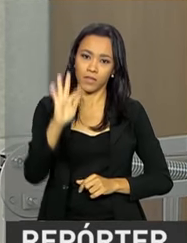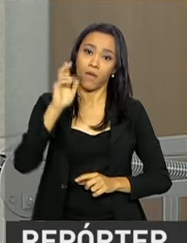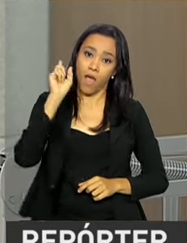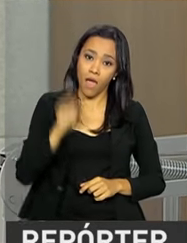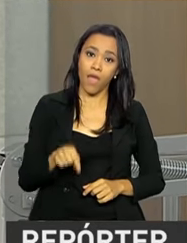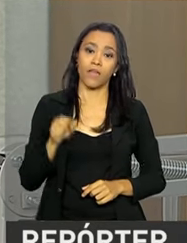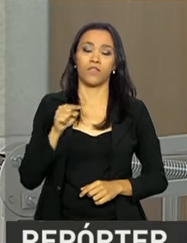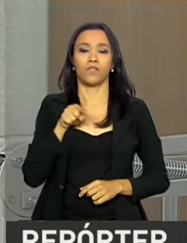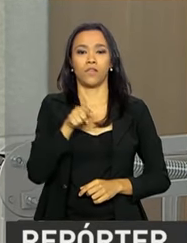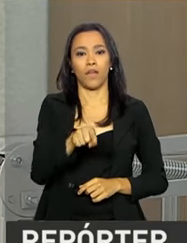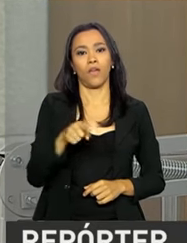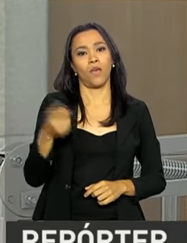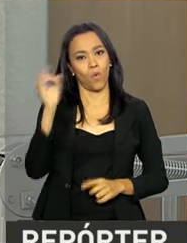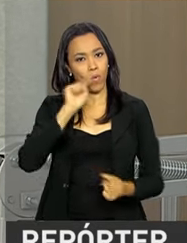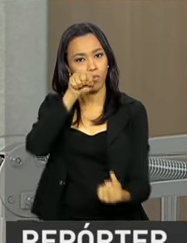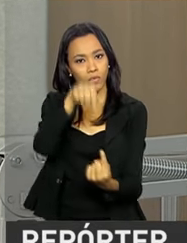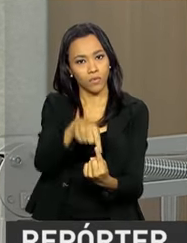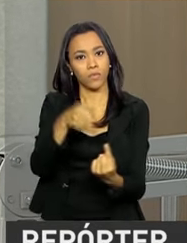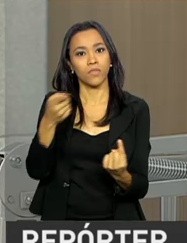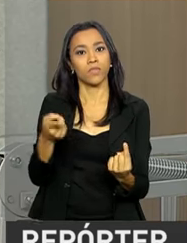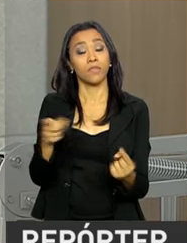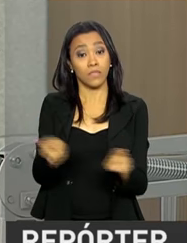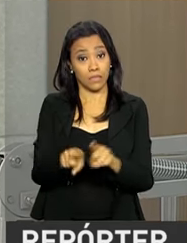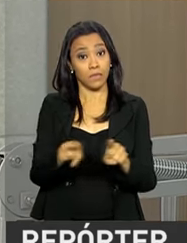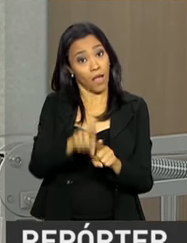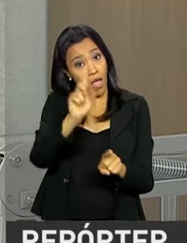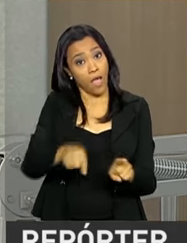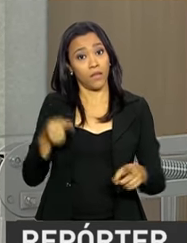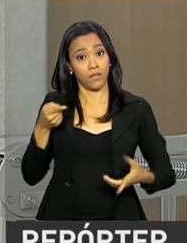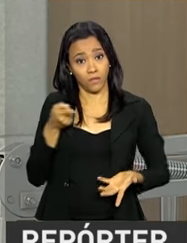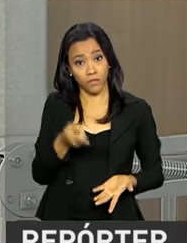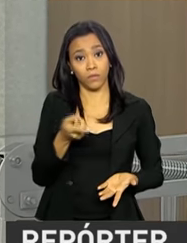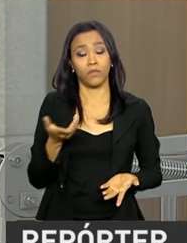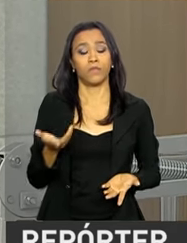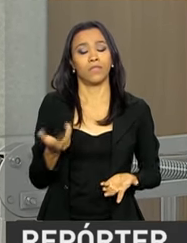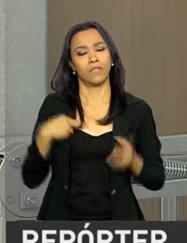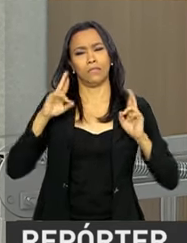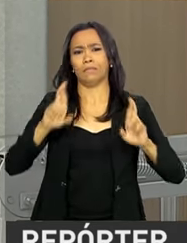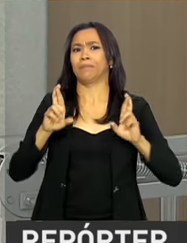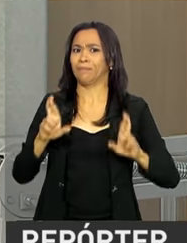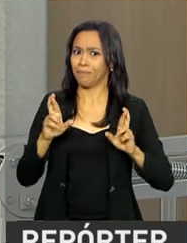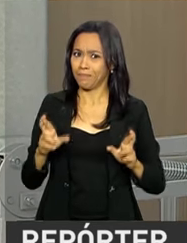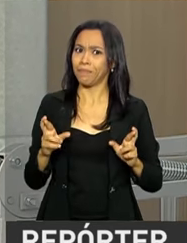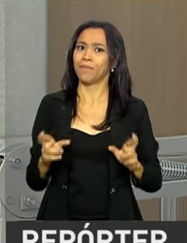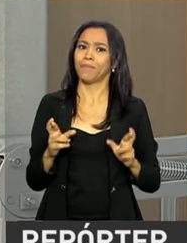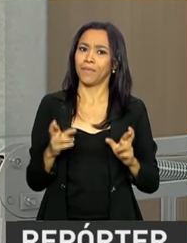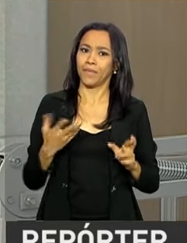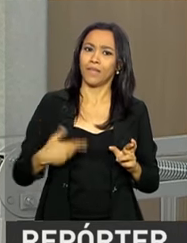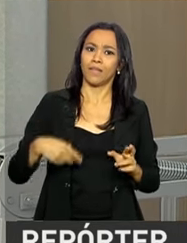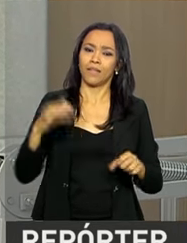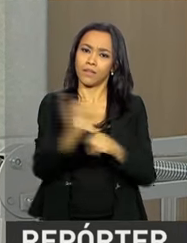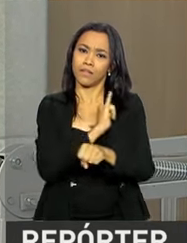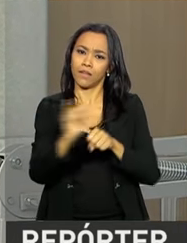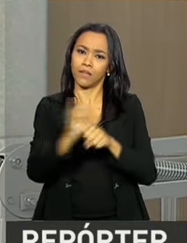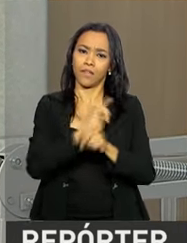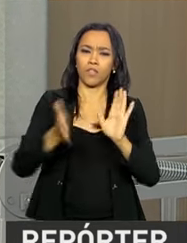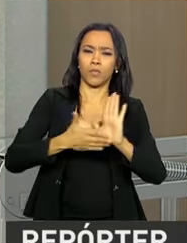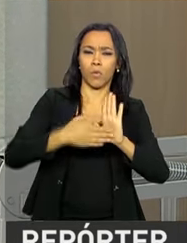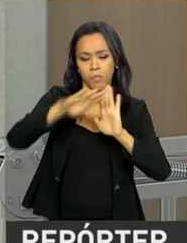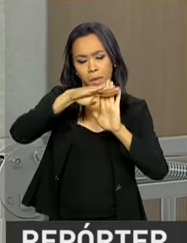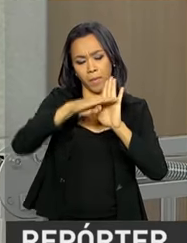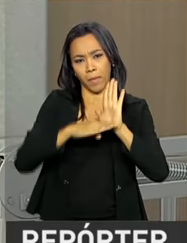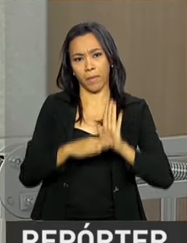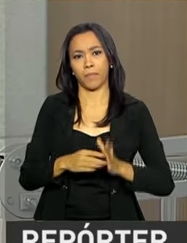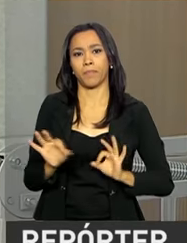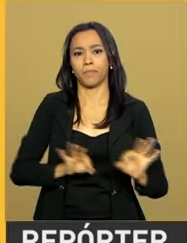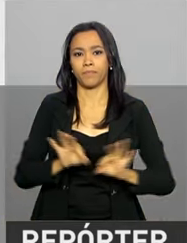Este é o objetivo e é isto que se espera eh das medidas e das reformas que estão